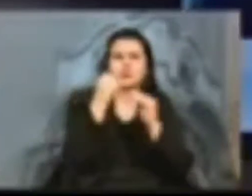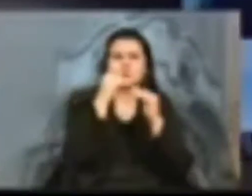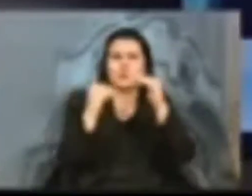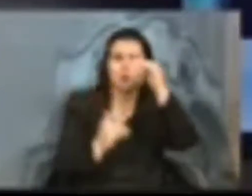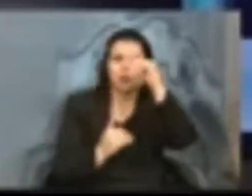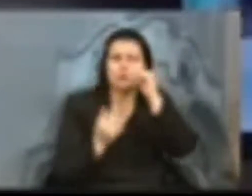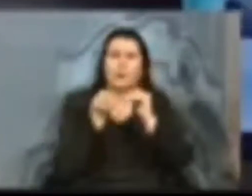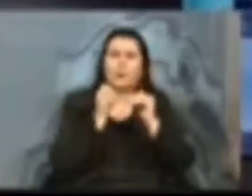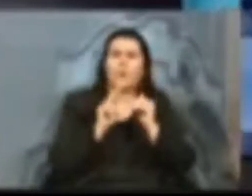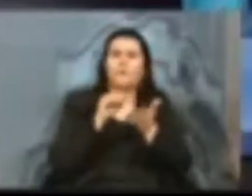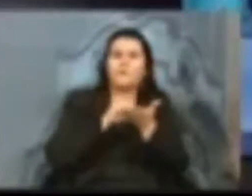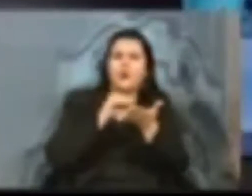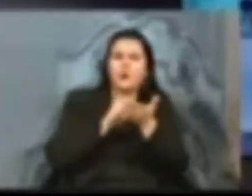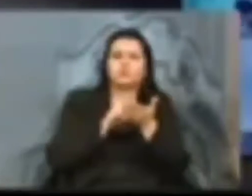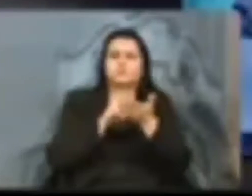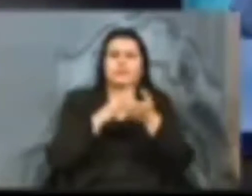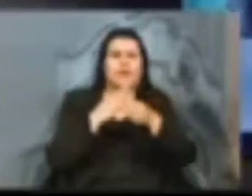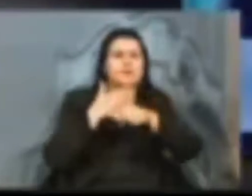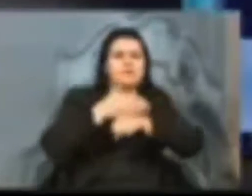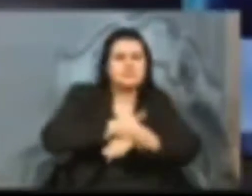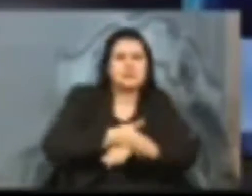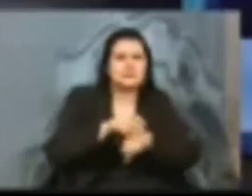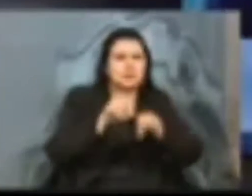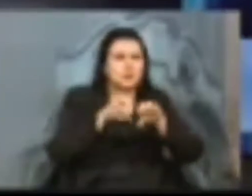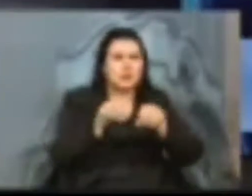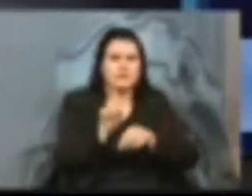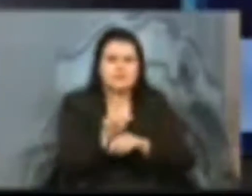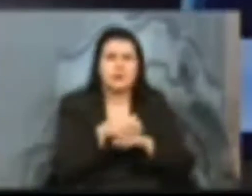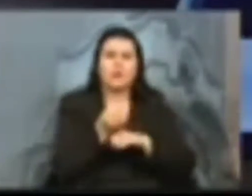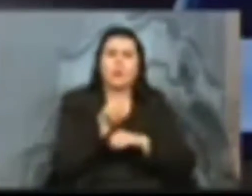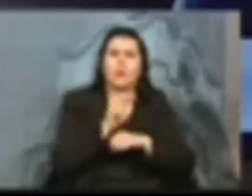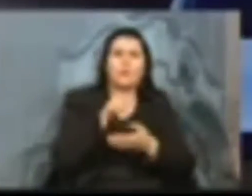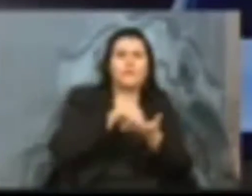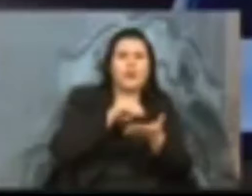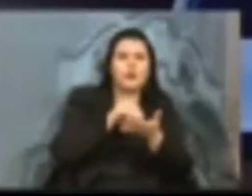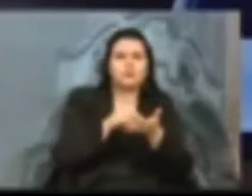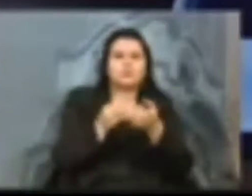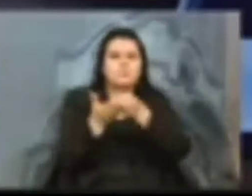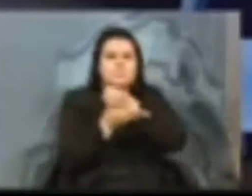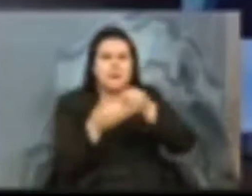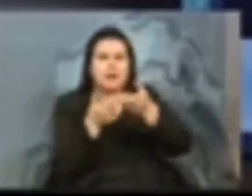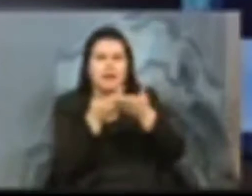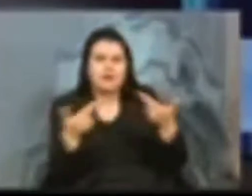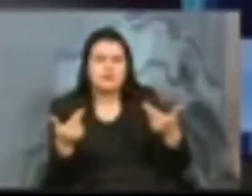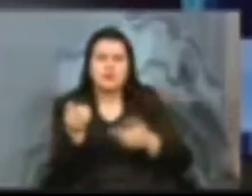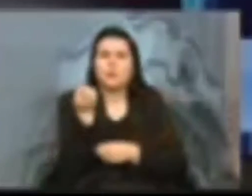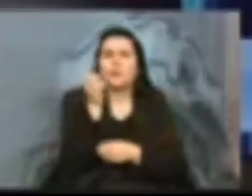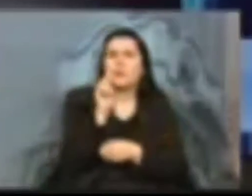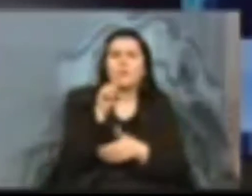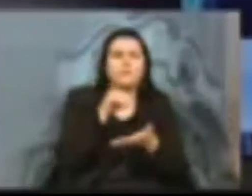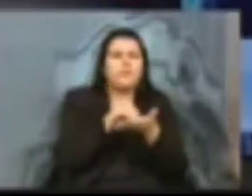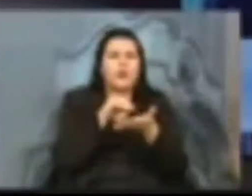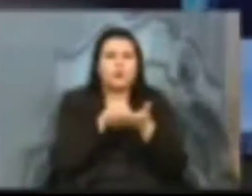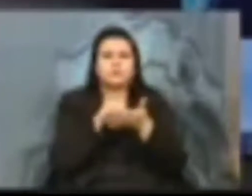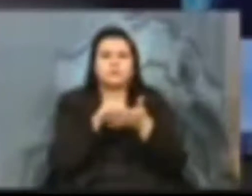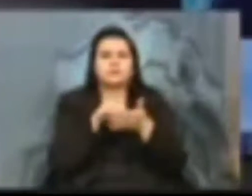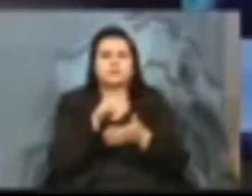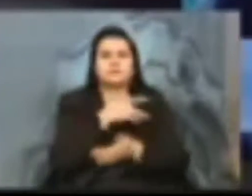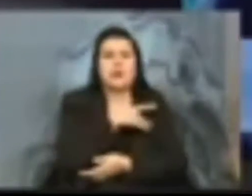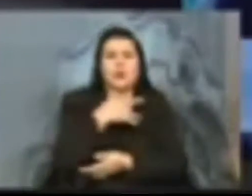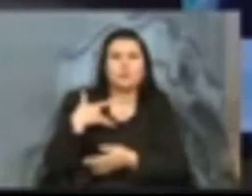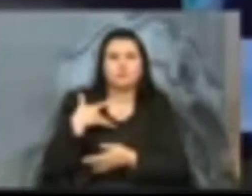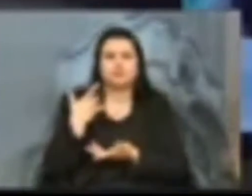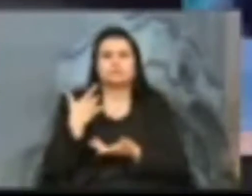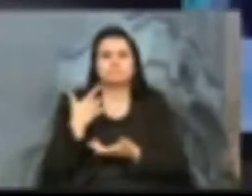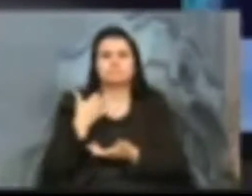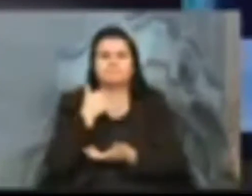acesso à educação, falta de acesso ao saneamento básico, falta de acesso à saúde, além de ser uma